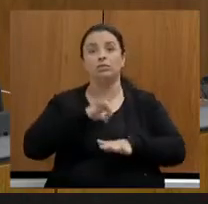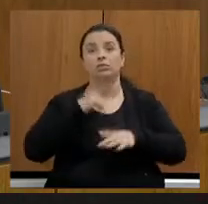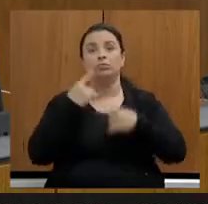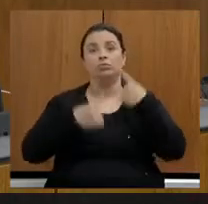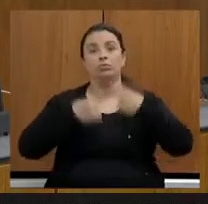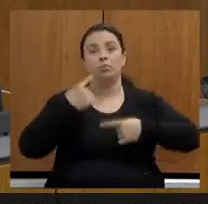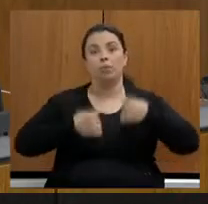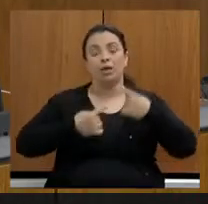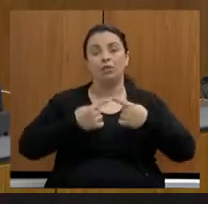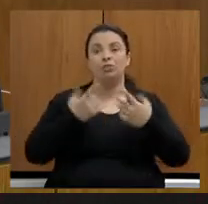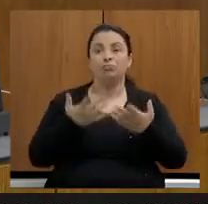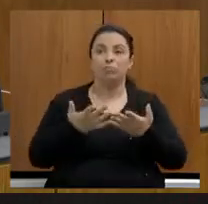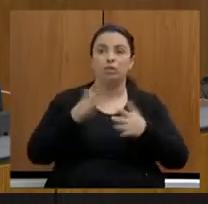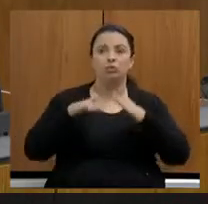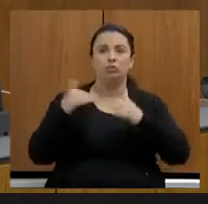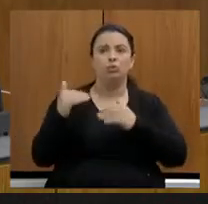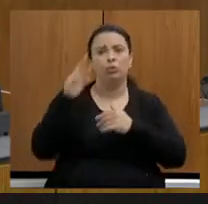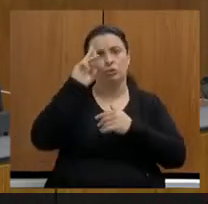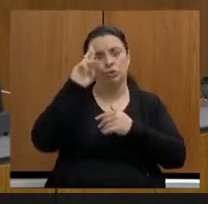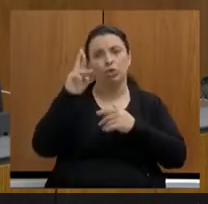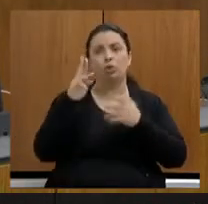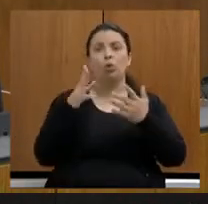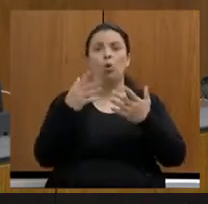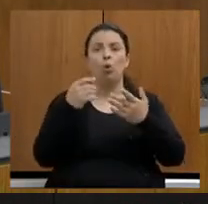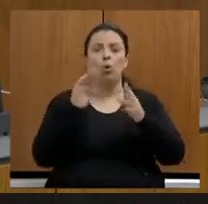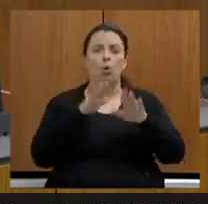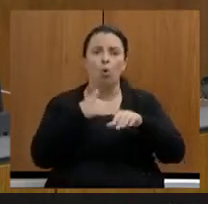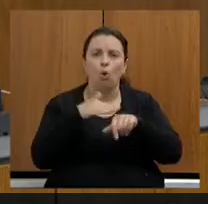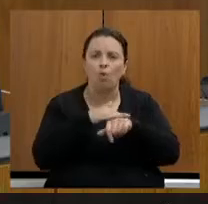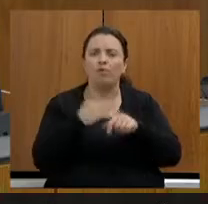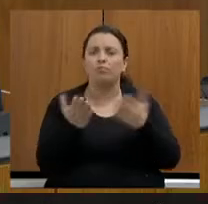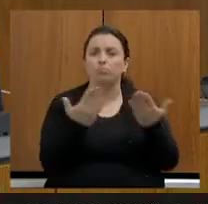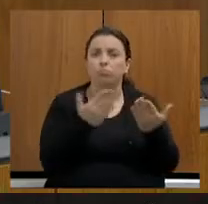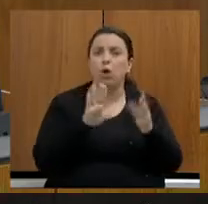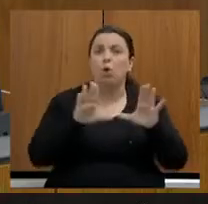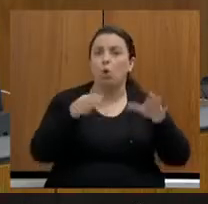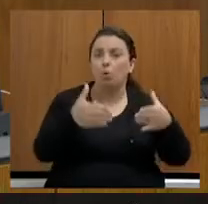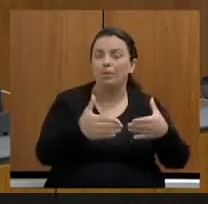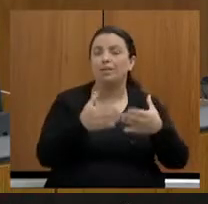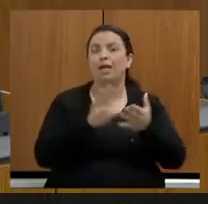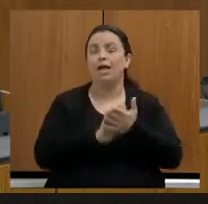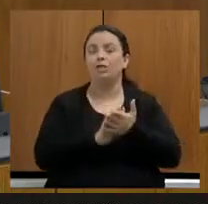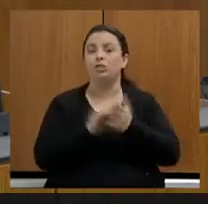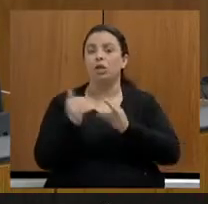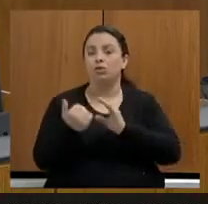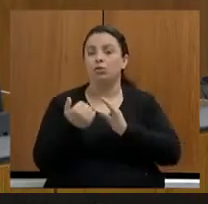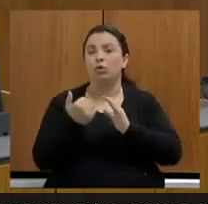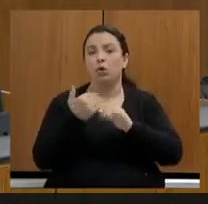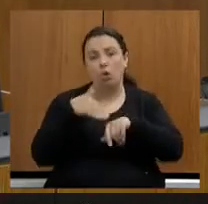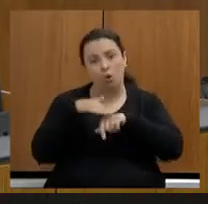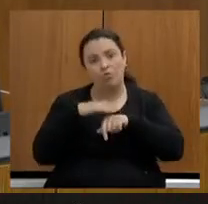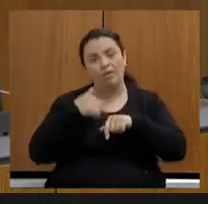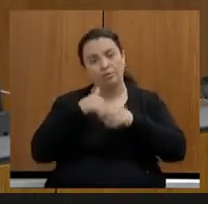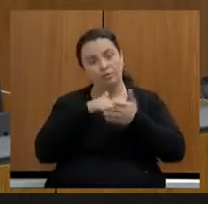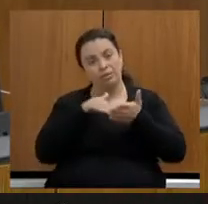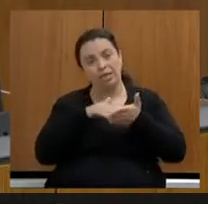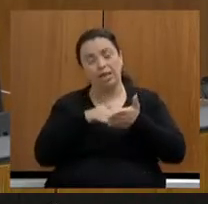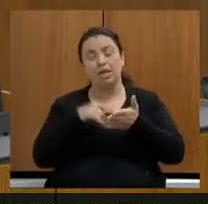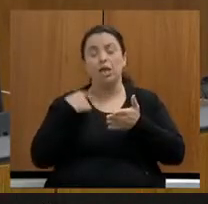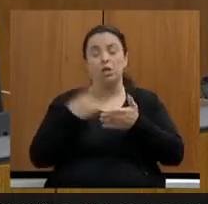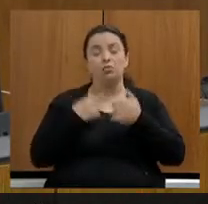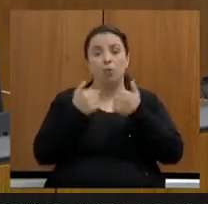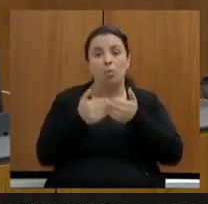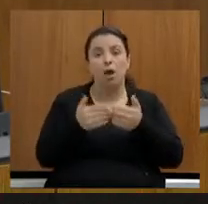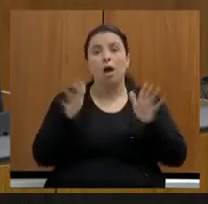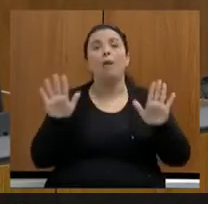que é super importante do diretor da Escola com a comunidade uma consulta Nossa E aí nós vamos é expandindo nas